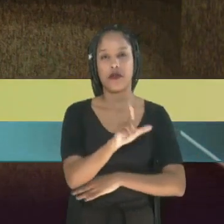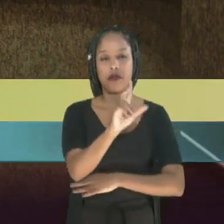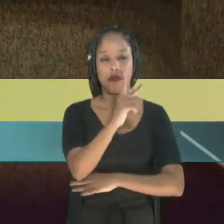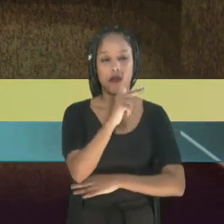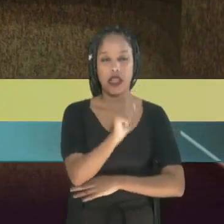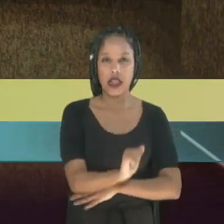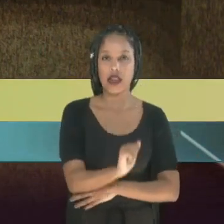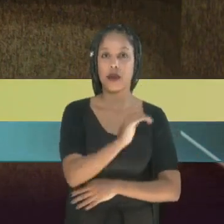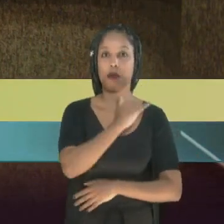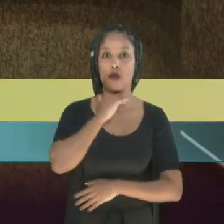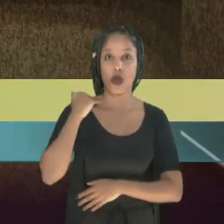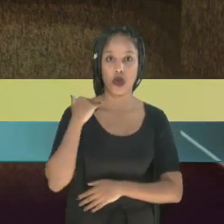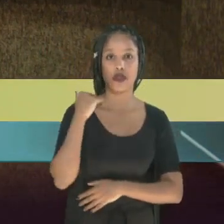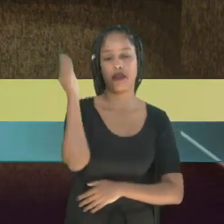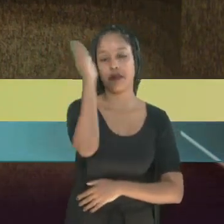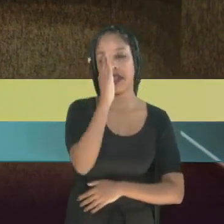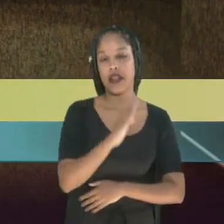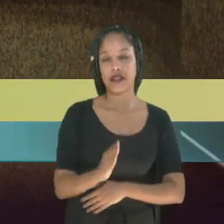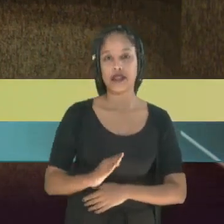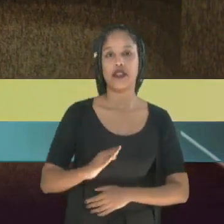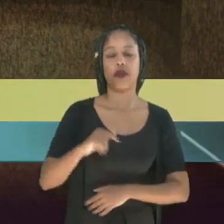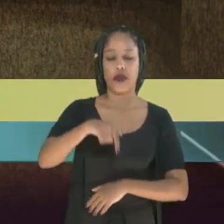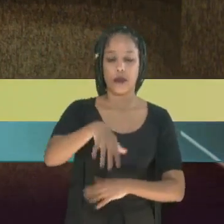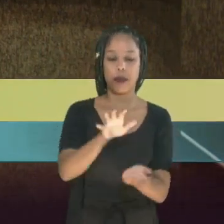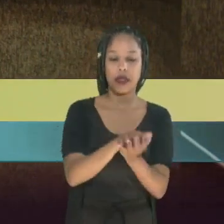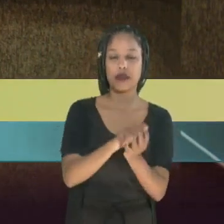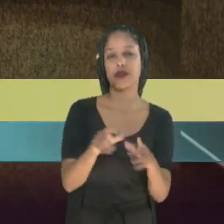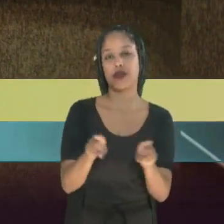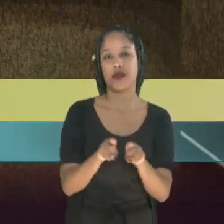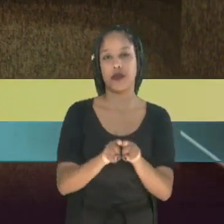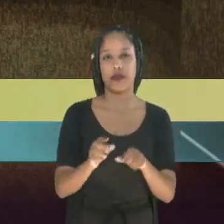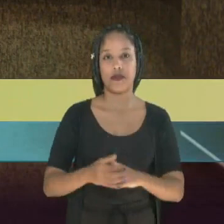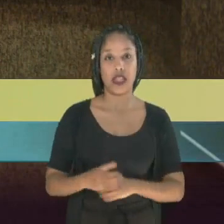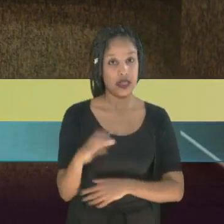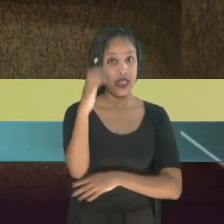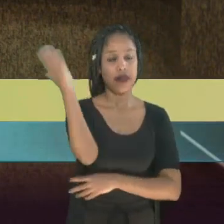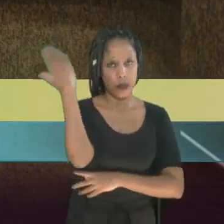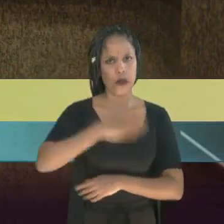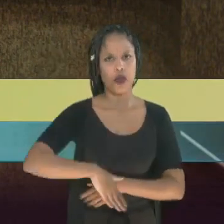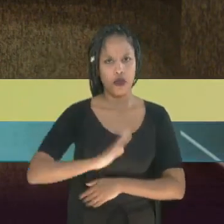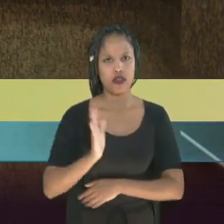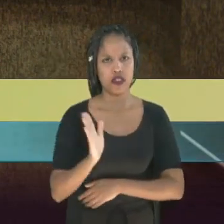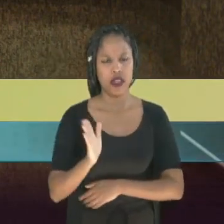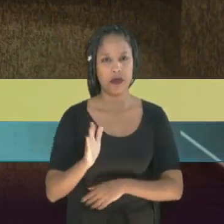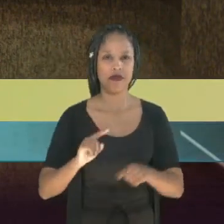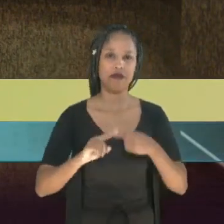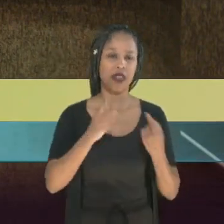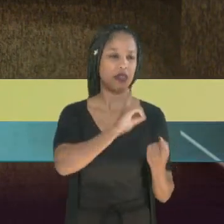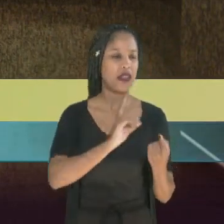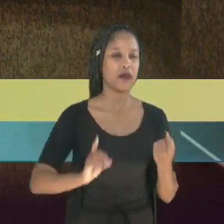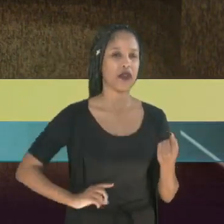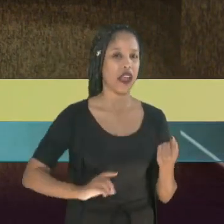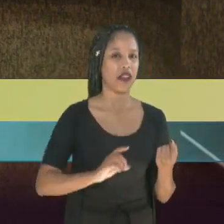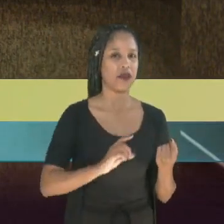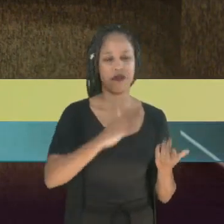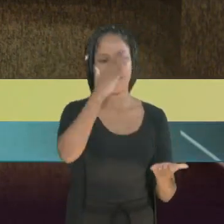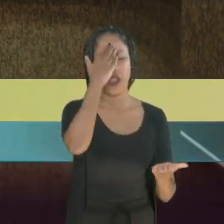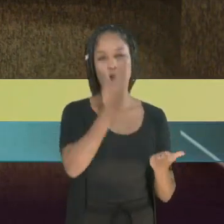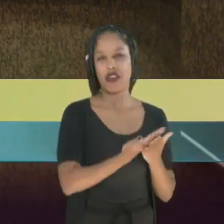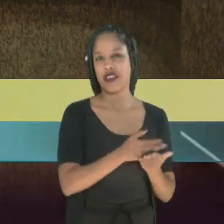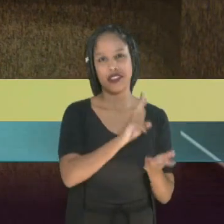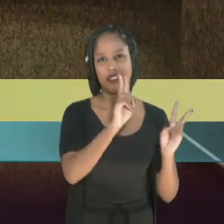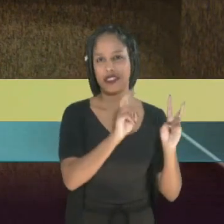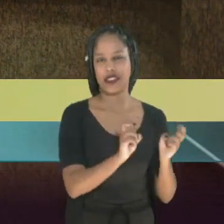Pernambuco também. A ciência comprovou, se bem que o deputado não acredita na ciência, mas a ciência